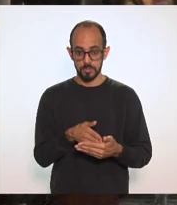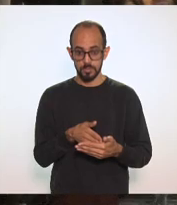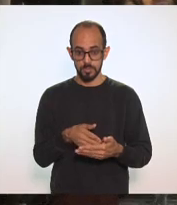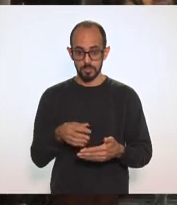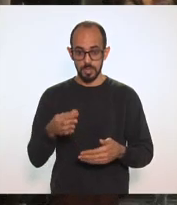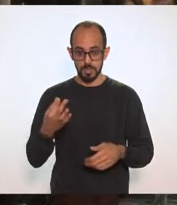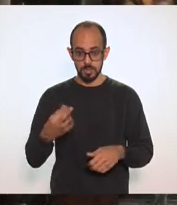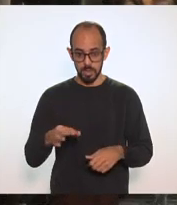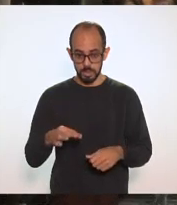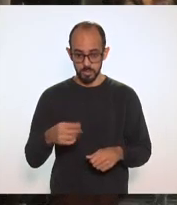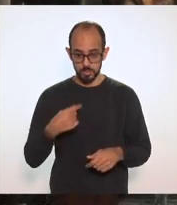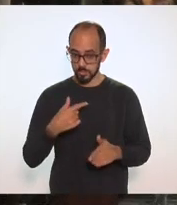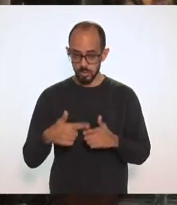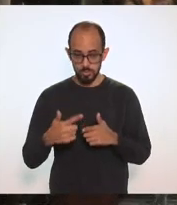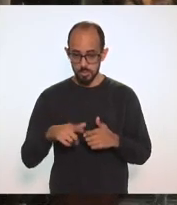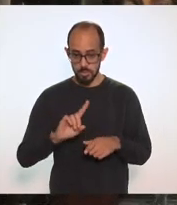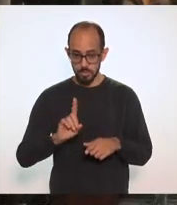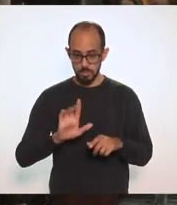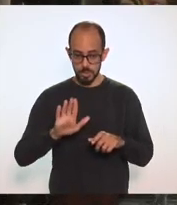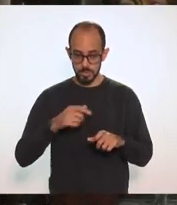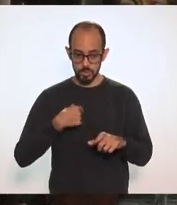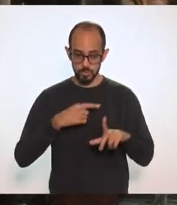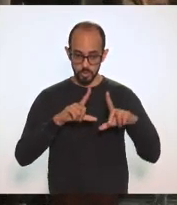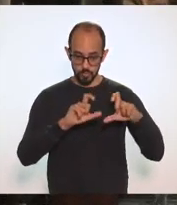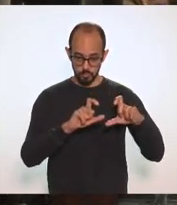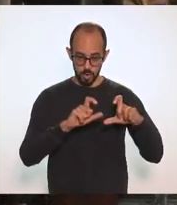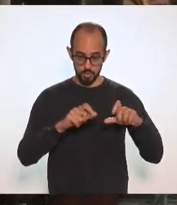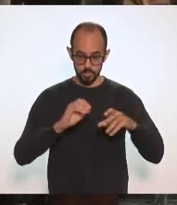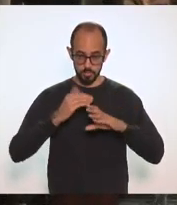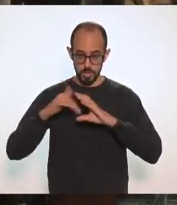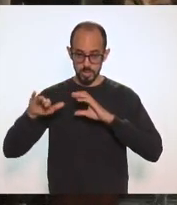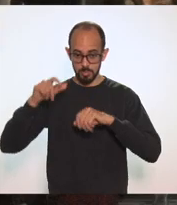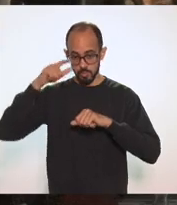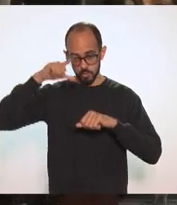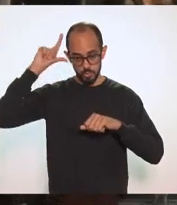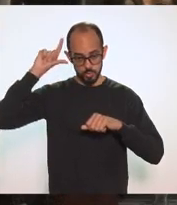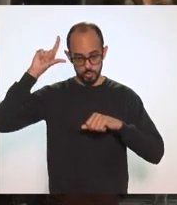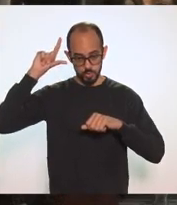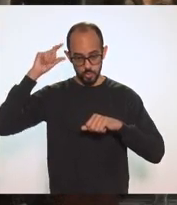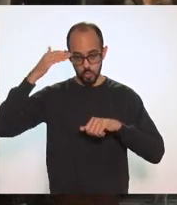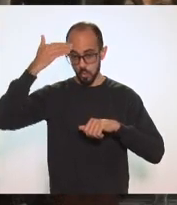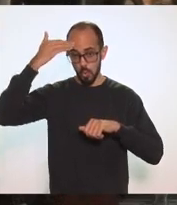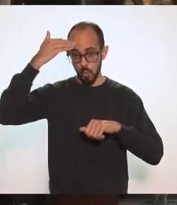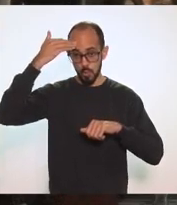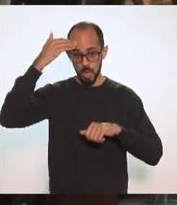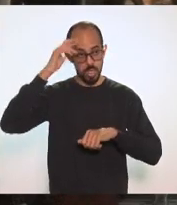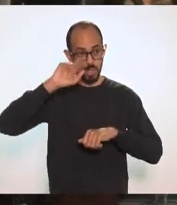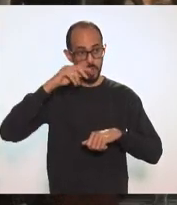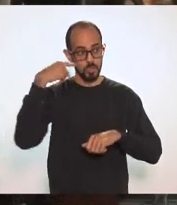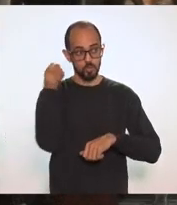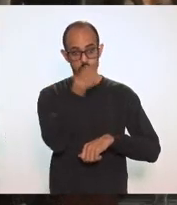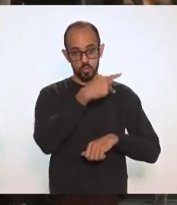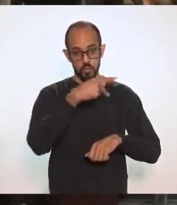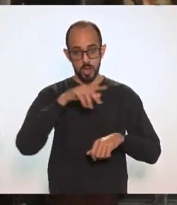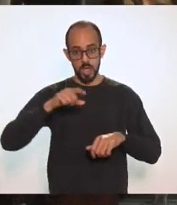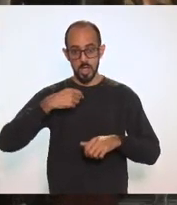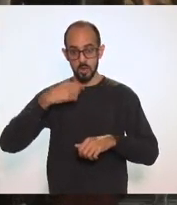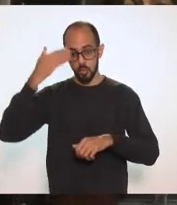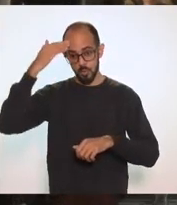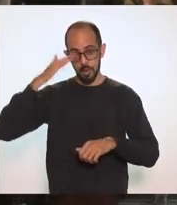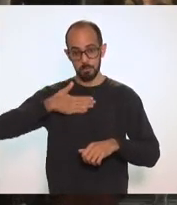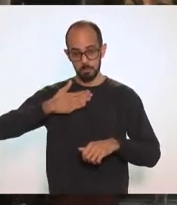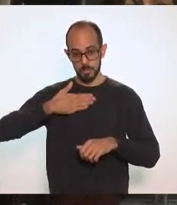li, inclusive fotografei e remeti para o Luiz. O culpado não foi Vossa Excelência, o culpado fui eu, que não peguei e li o texto. O texto ficou no